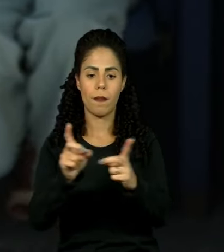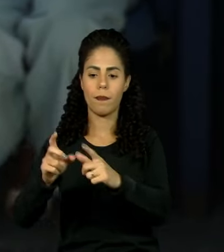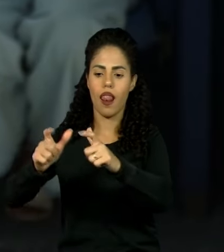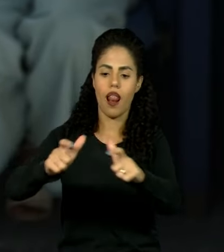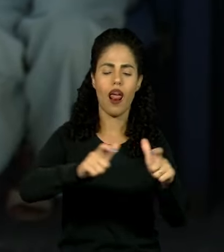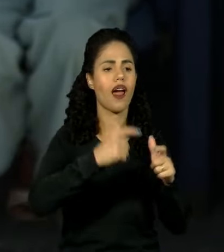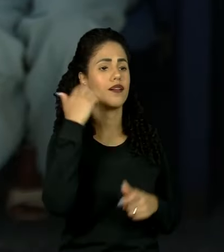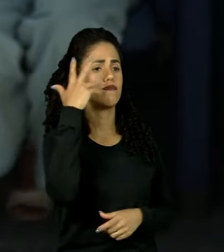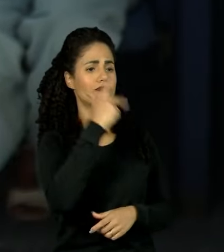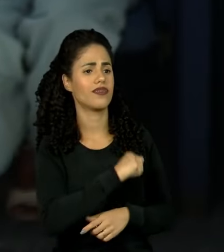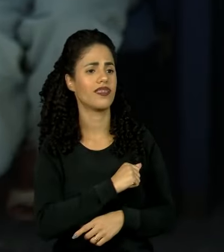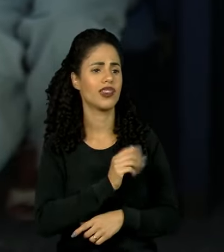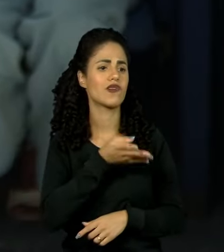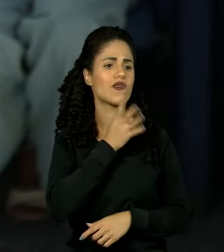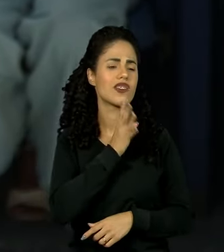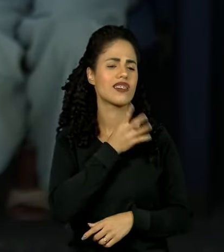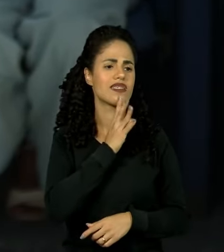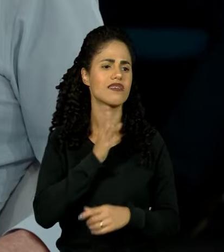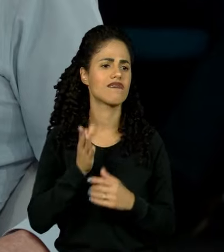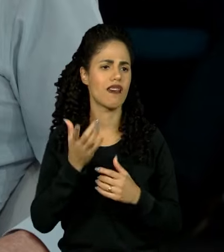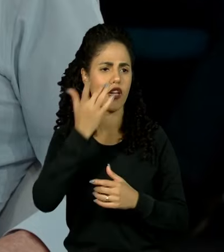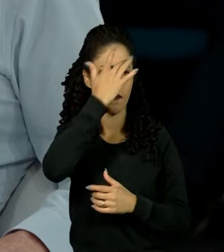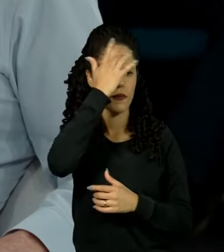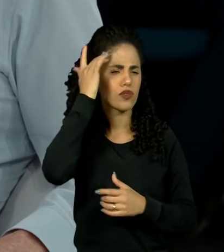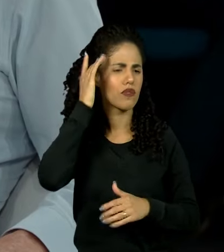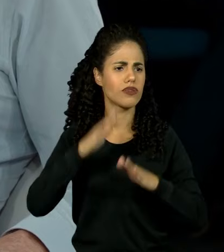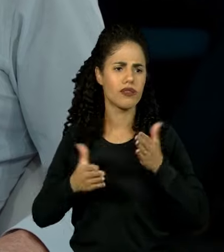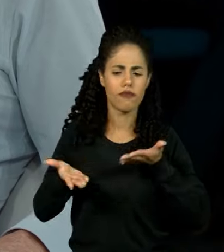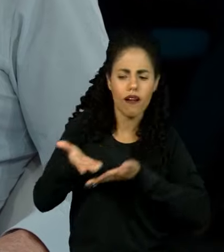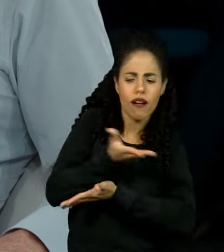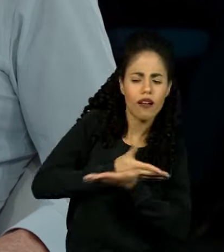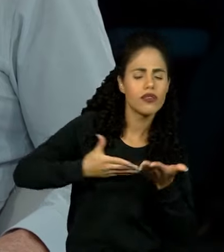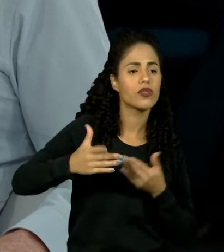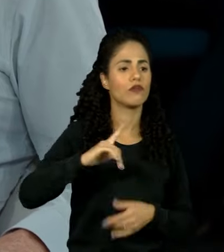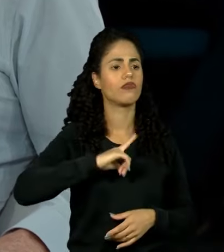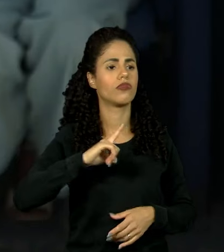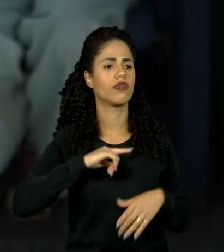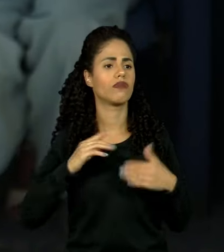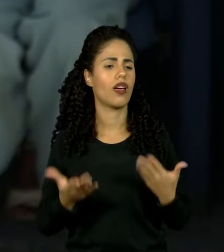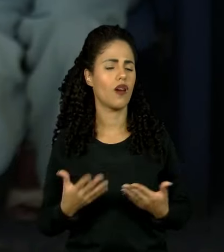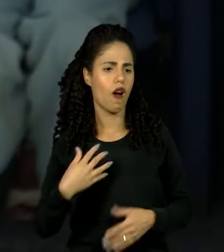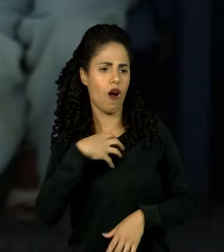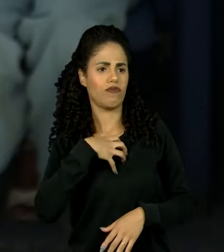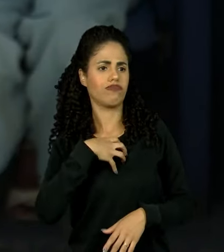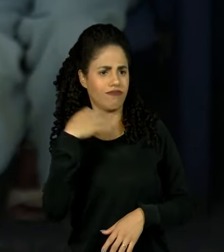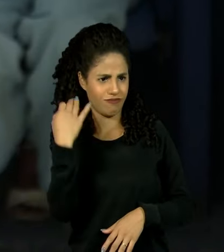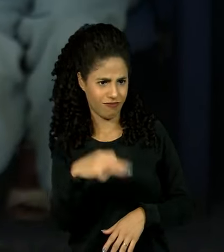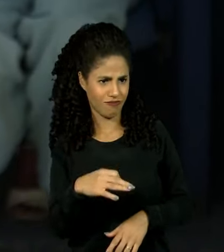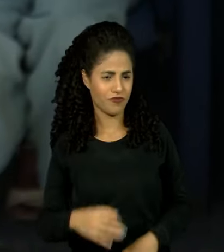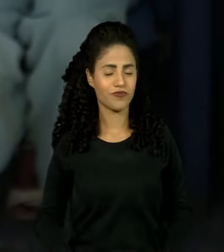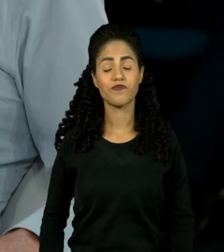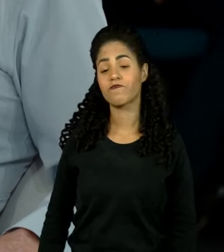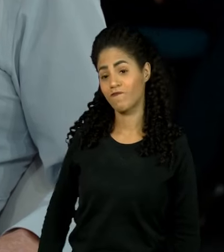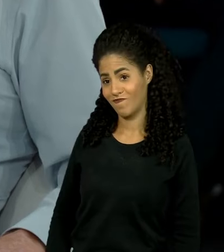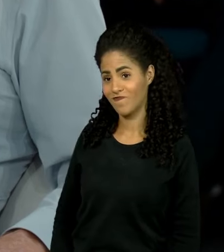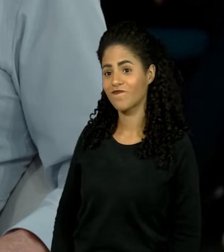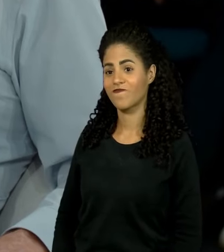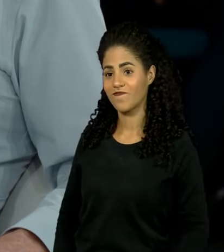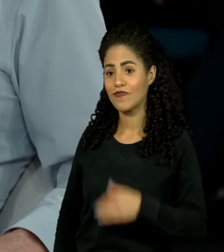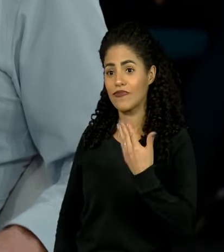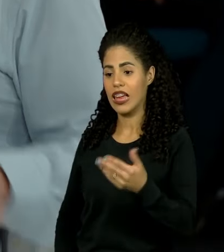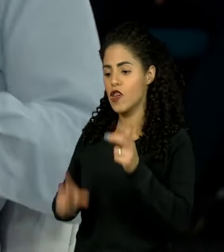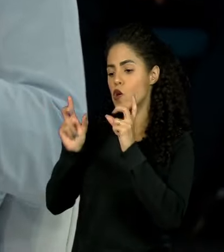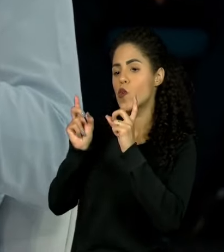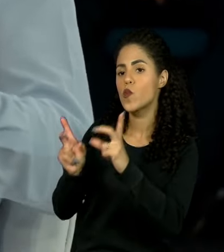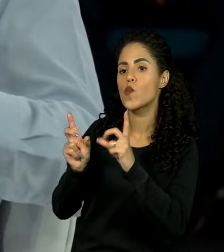acho tão bonito essa coisa do que faz o comerciante da relação dele com as pessoas essa dimensão humana né queiro é e ele na verdade o comércio